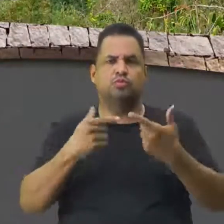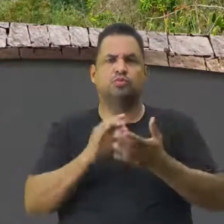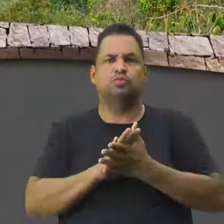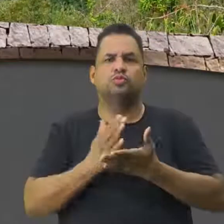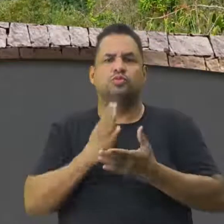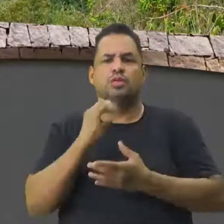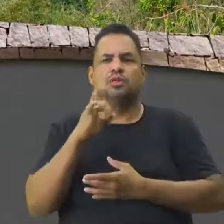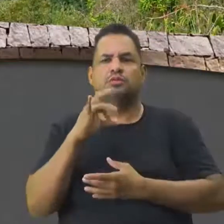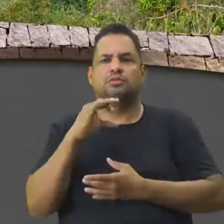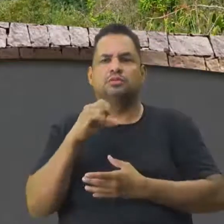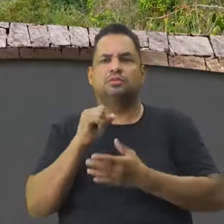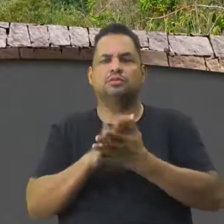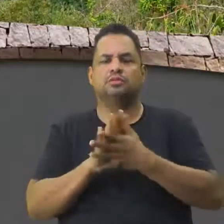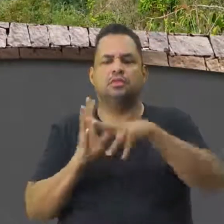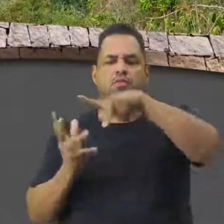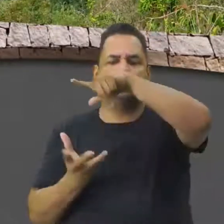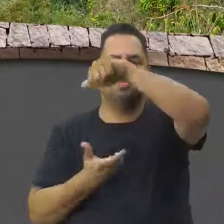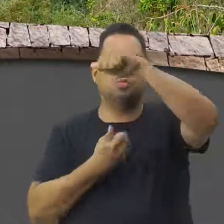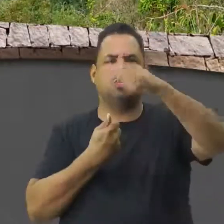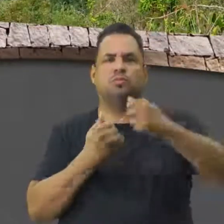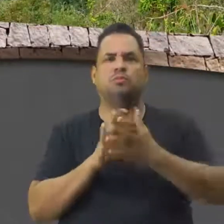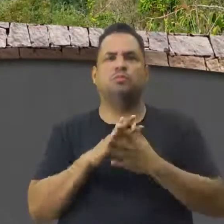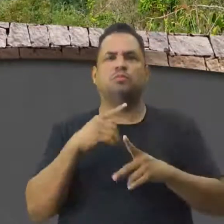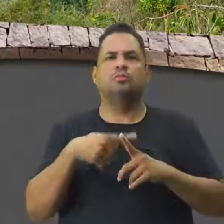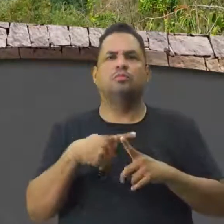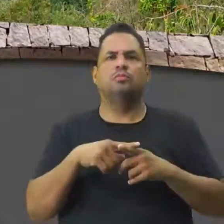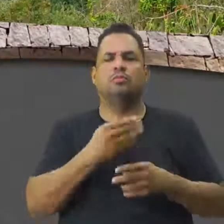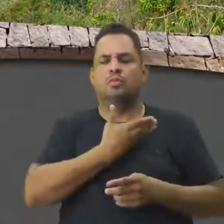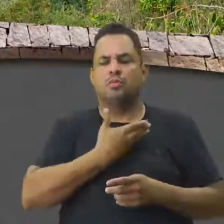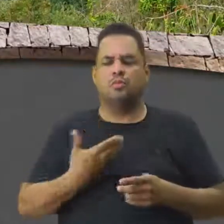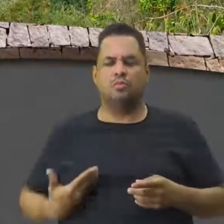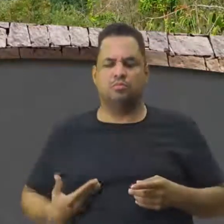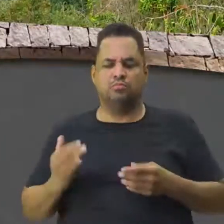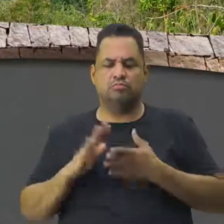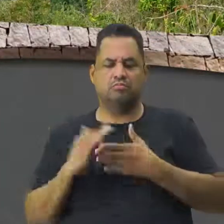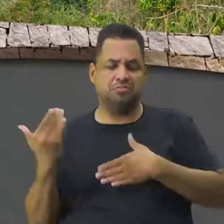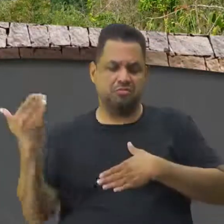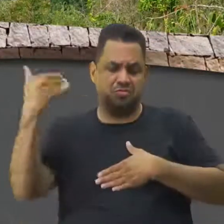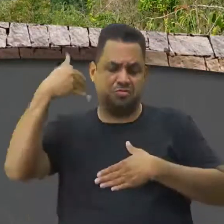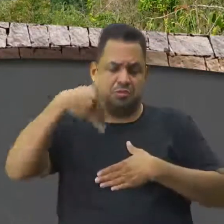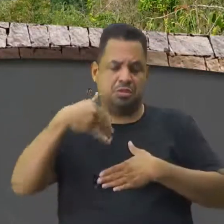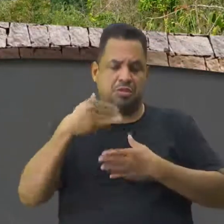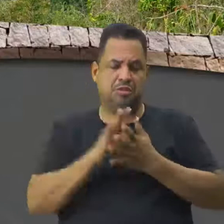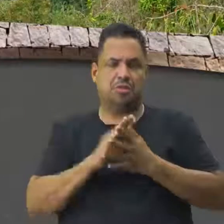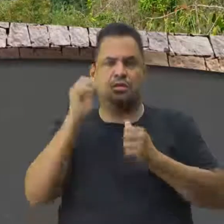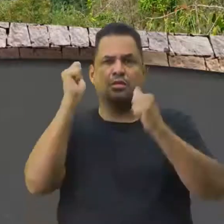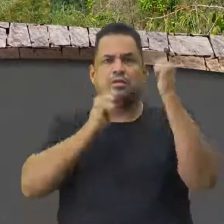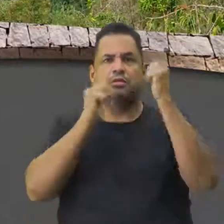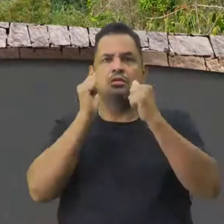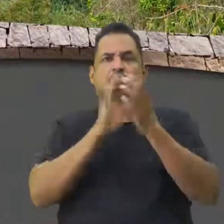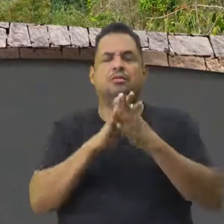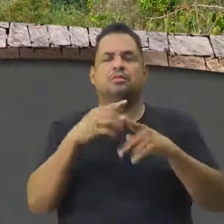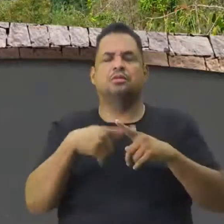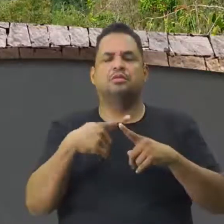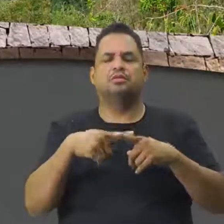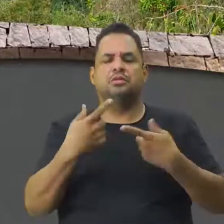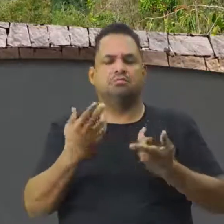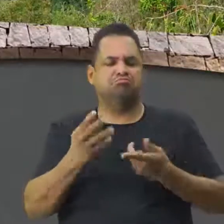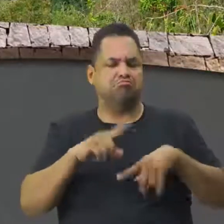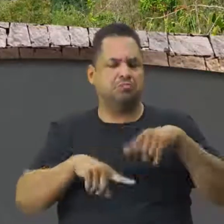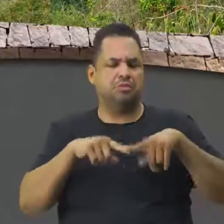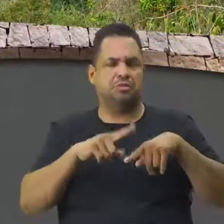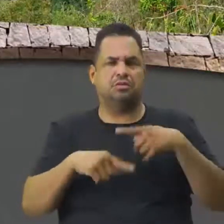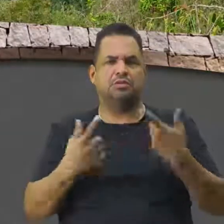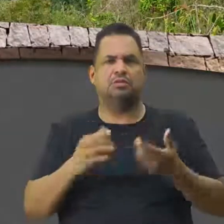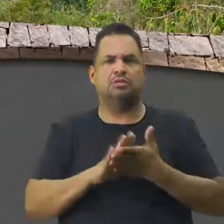céu aberto. Por causa de quê? Porque o governo trouxe para cá indústrias que estavam precisando de muita matéria-prima.